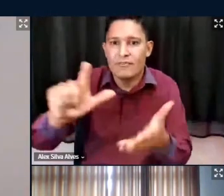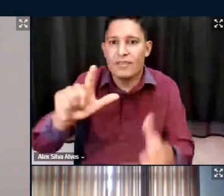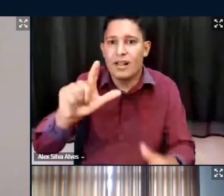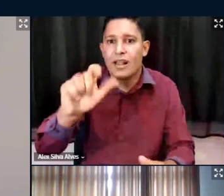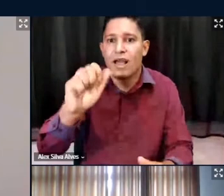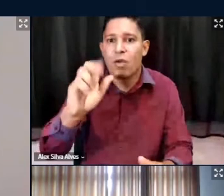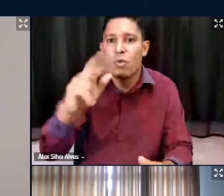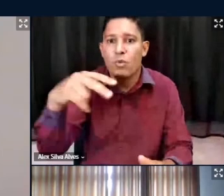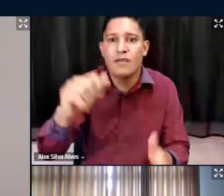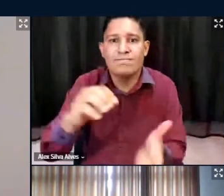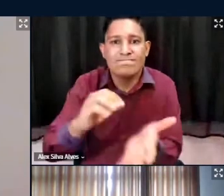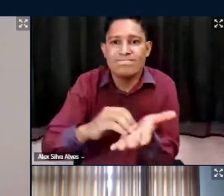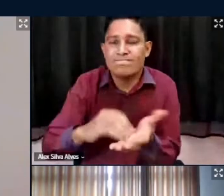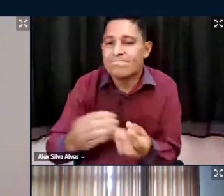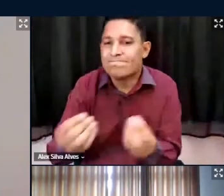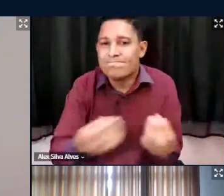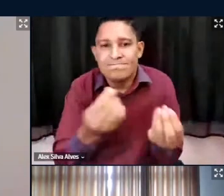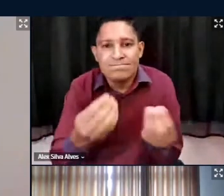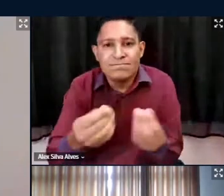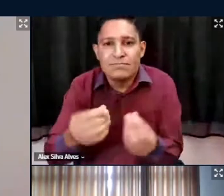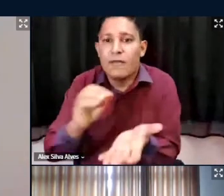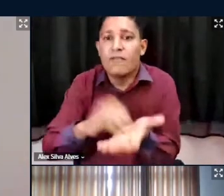informática, né?